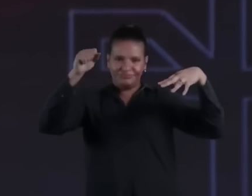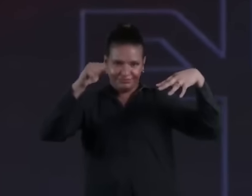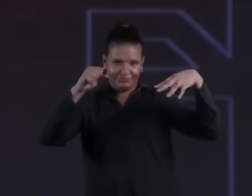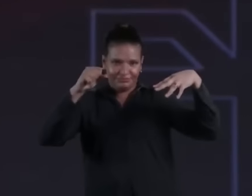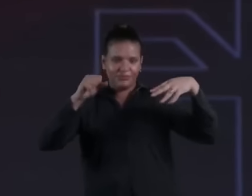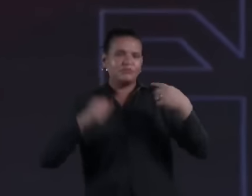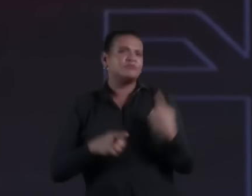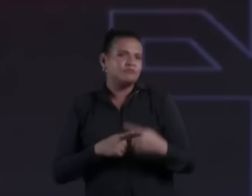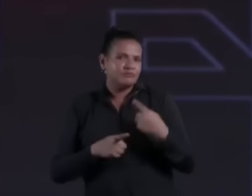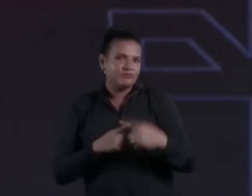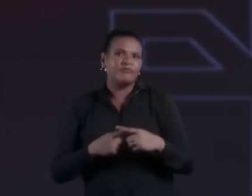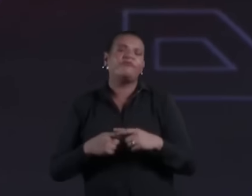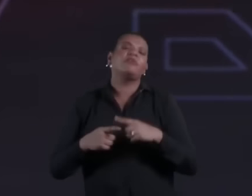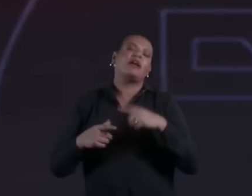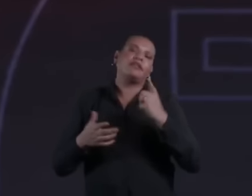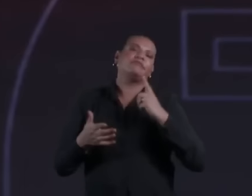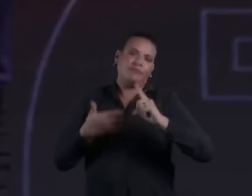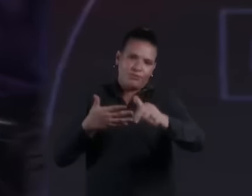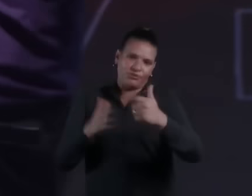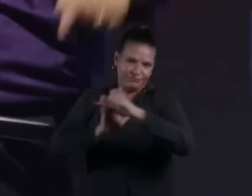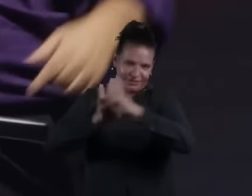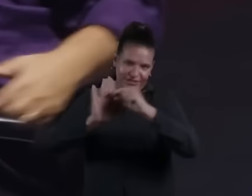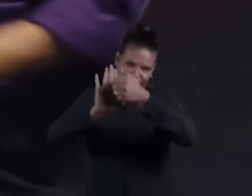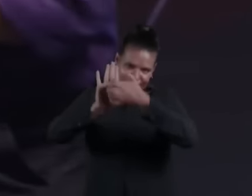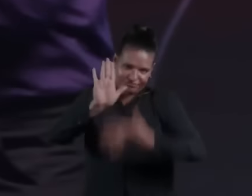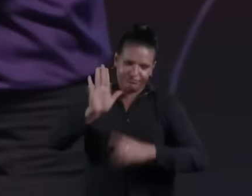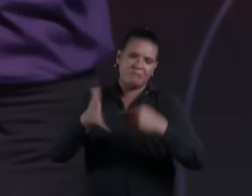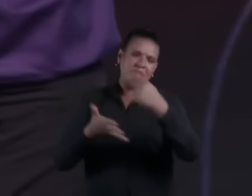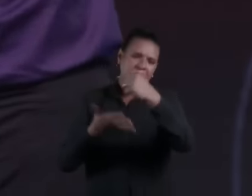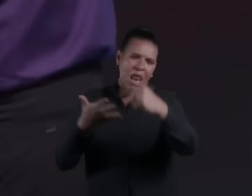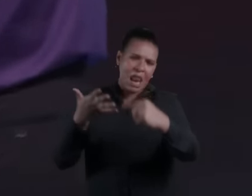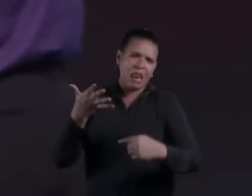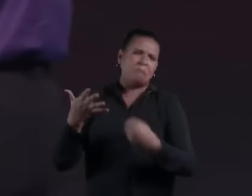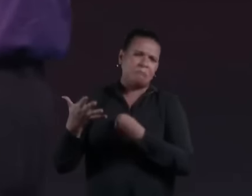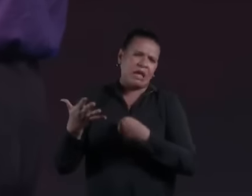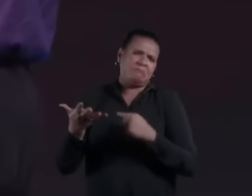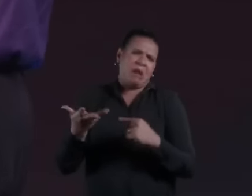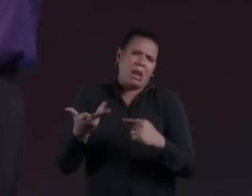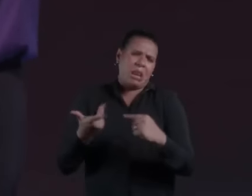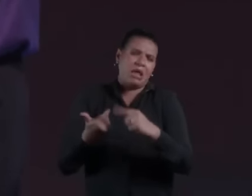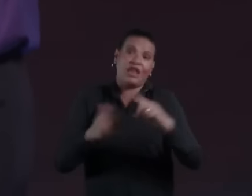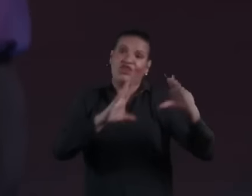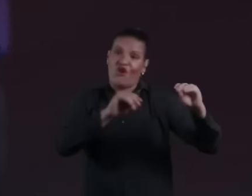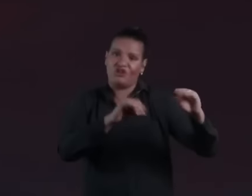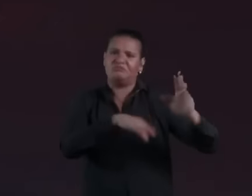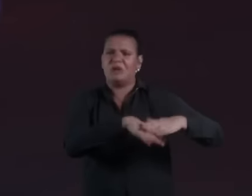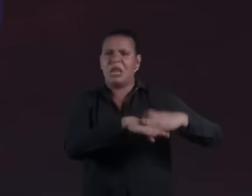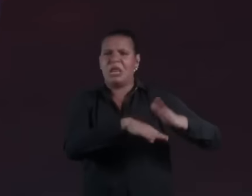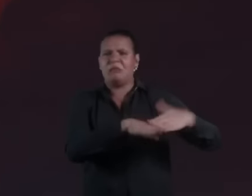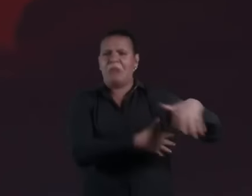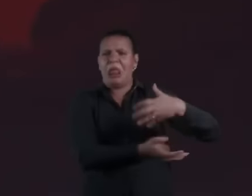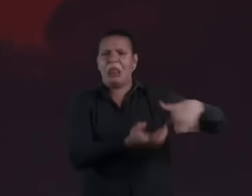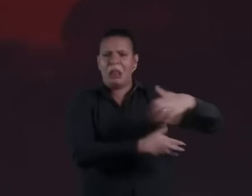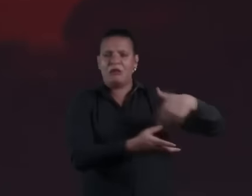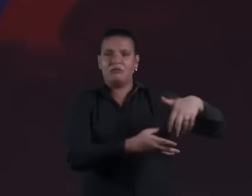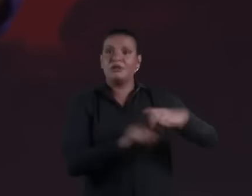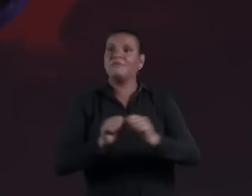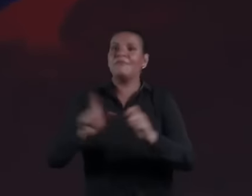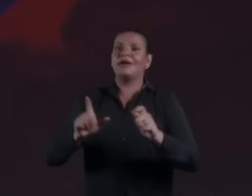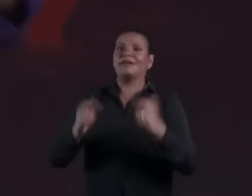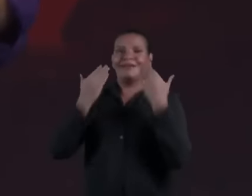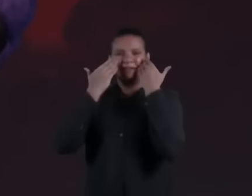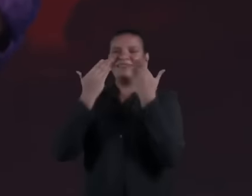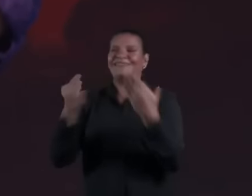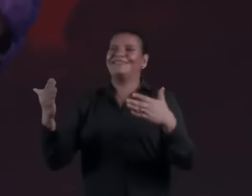à noite e de dia quando tá todo mundo vendo as pessoas